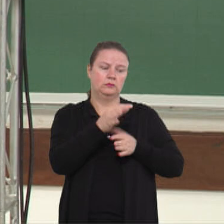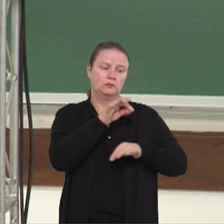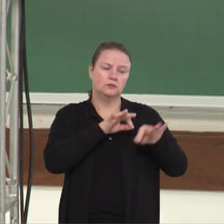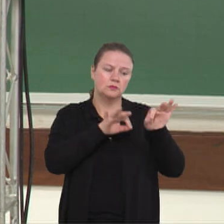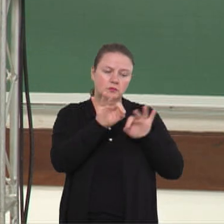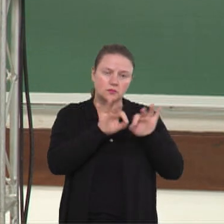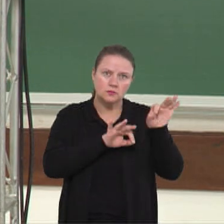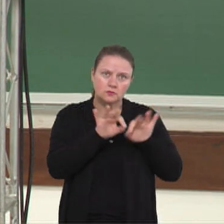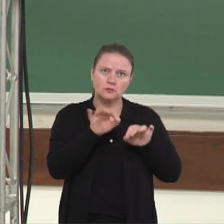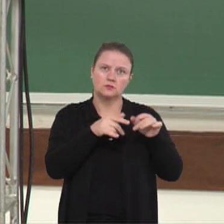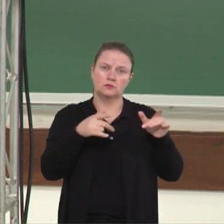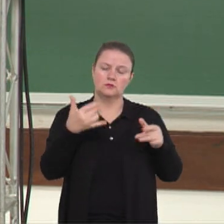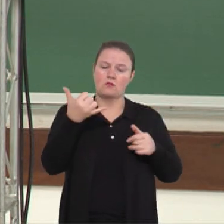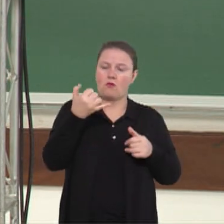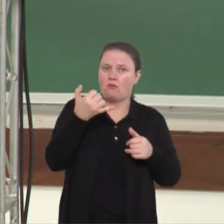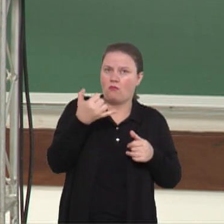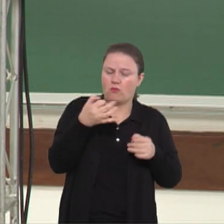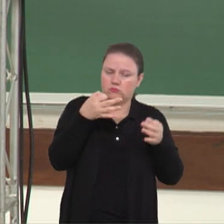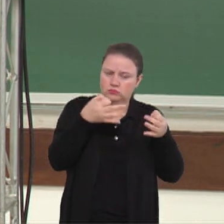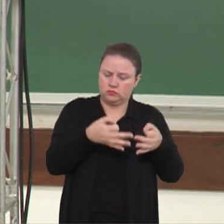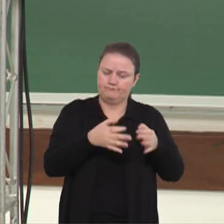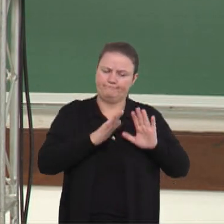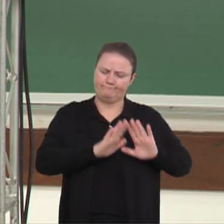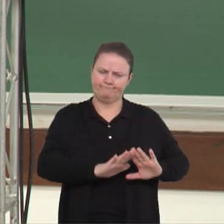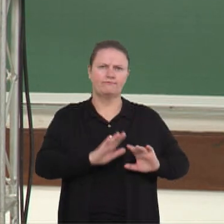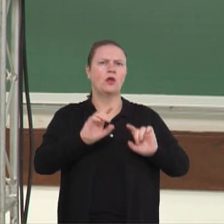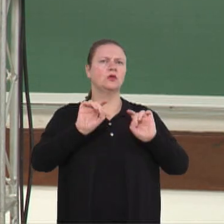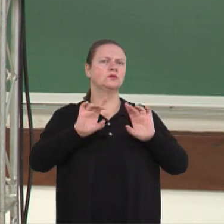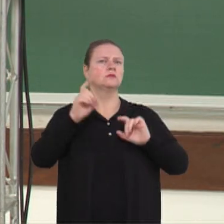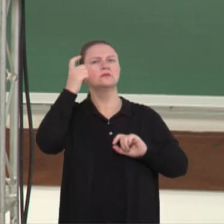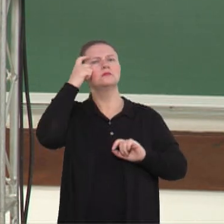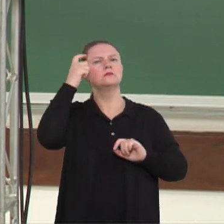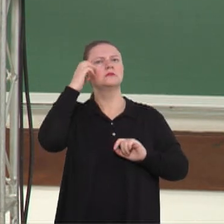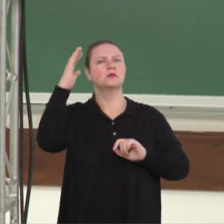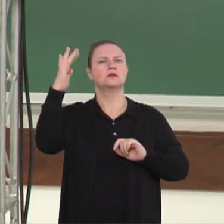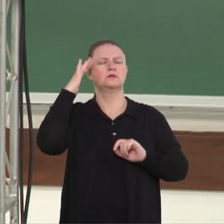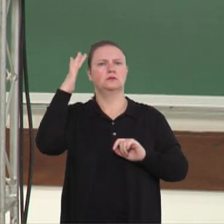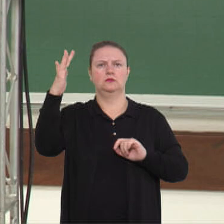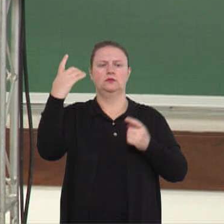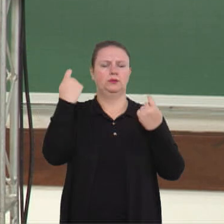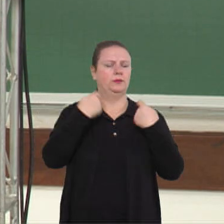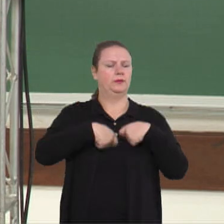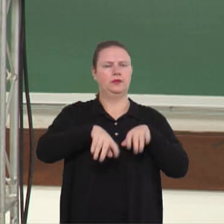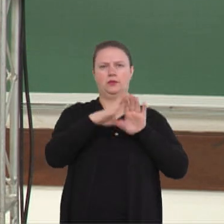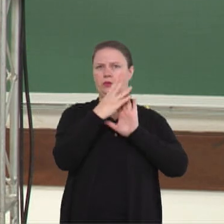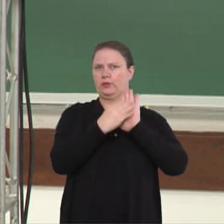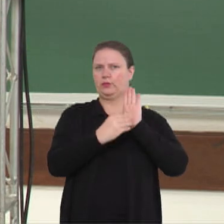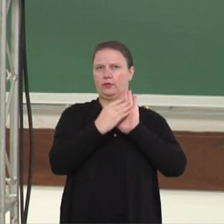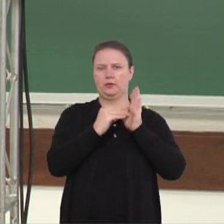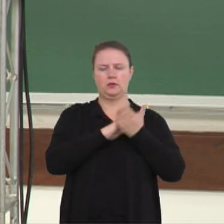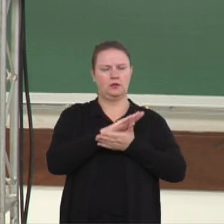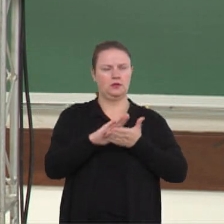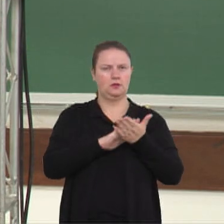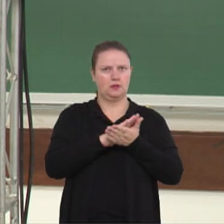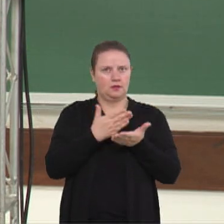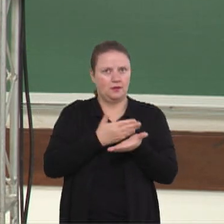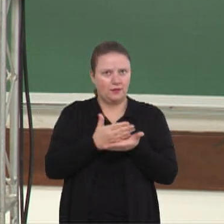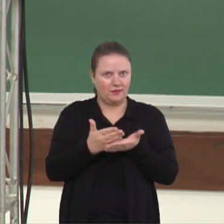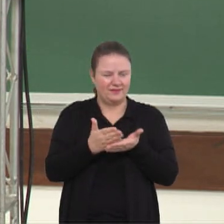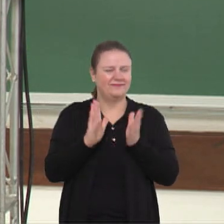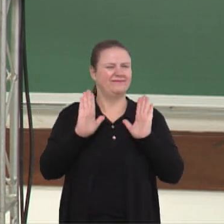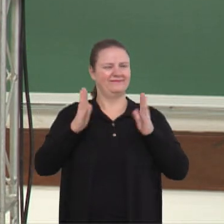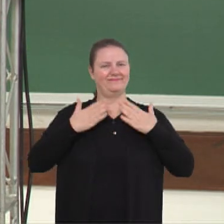só que nesse momento a gente vai apenas observávamos apenas pensar sem a necessidade de copiar ou escrever nada nesse nessa primeiro momento aqui